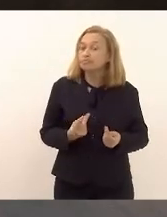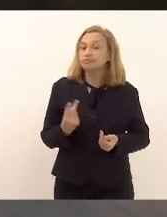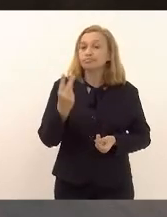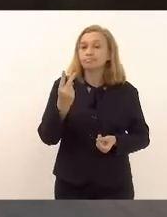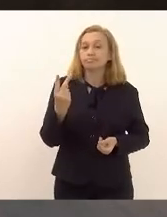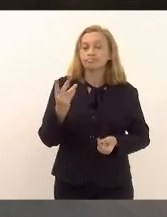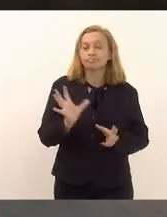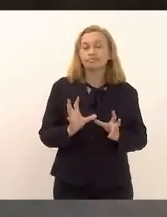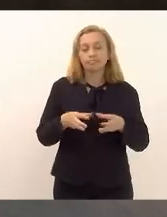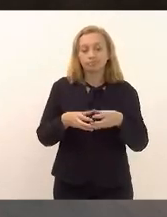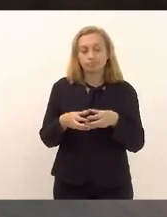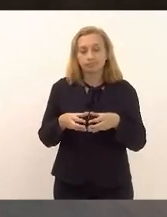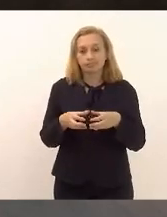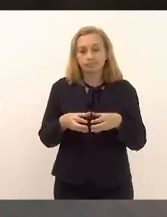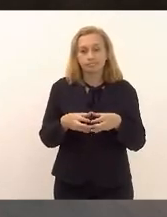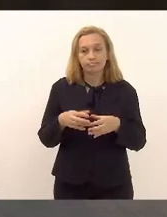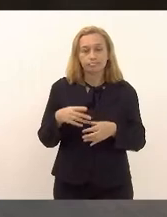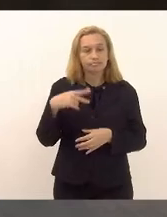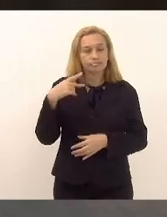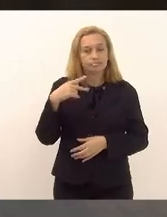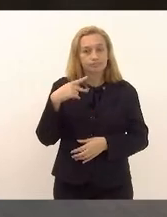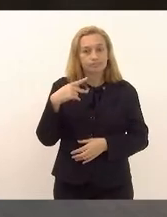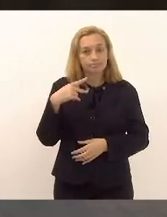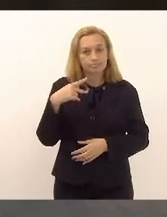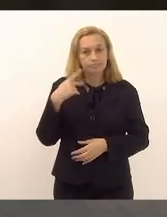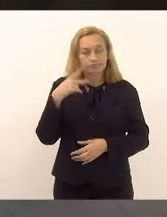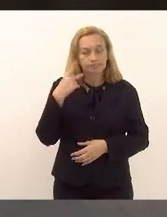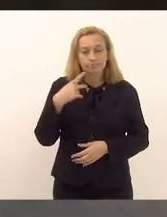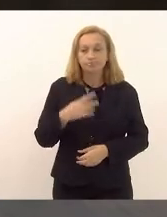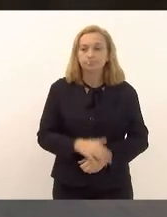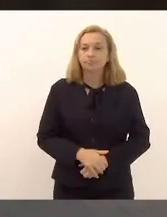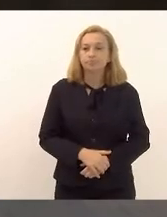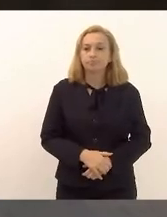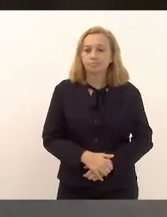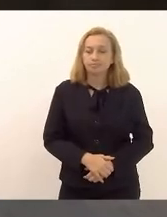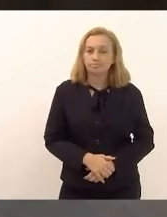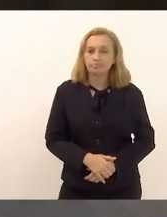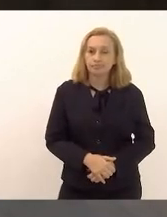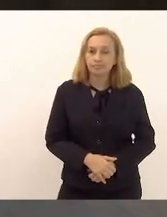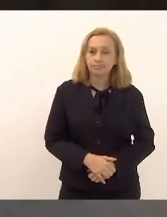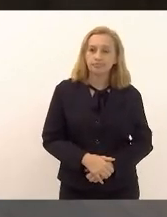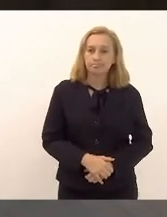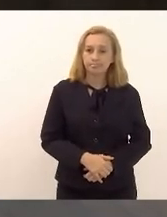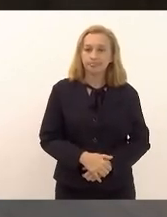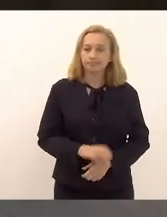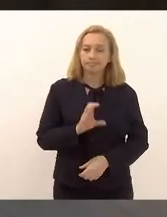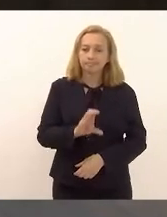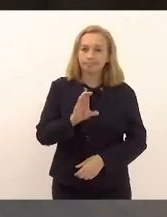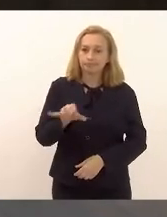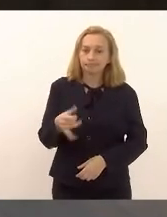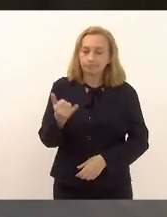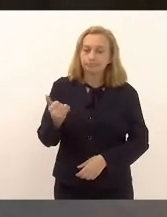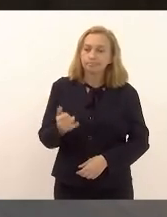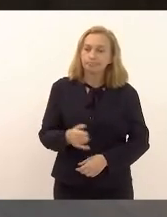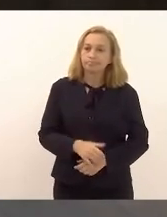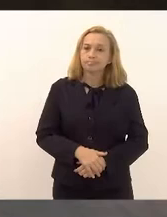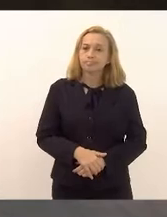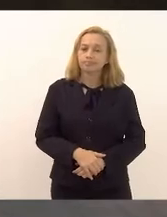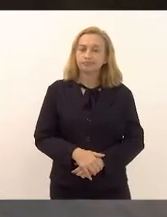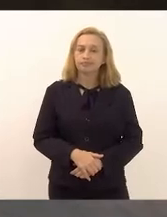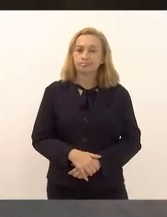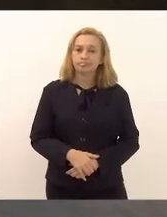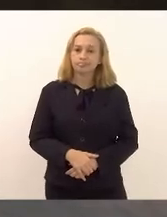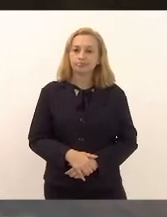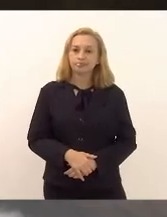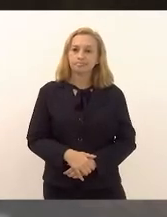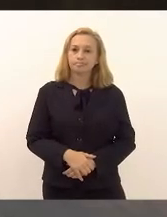pelo coletivo parlamentar. Assim posto, a CCJ está dando